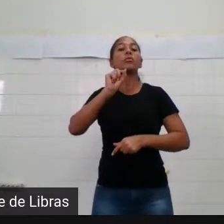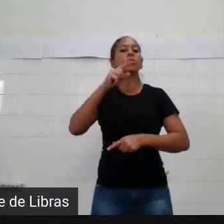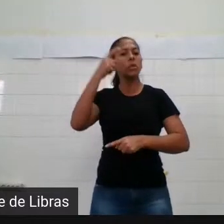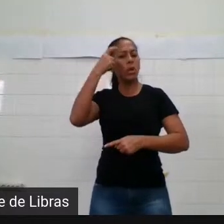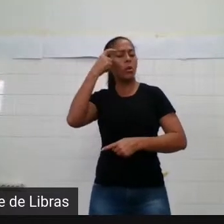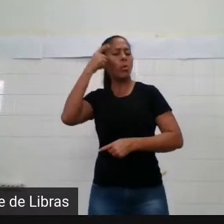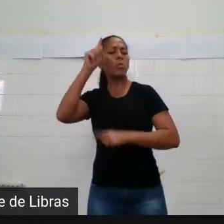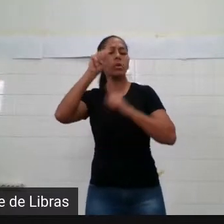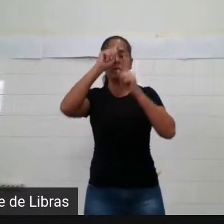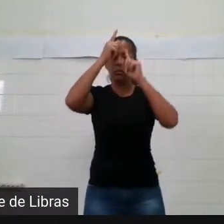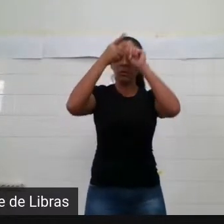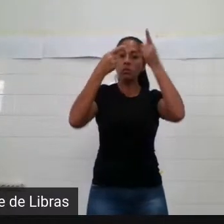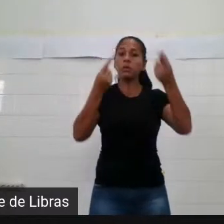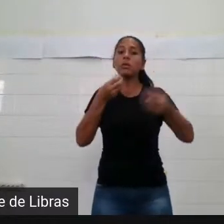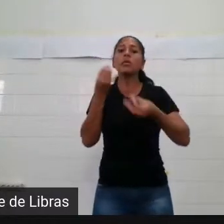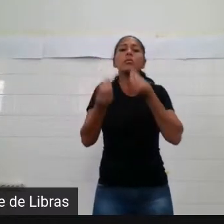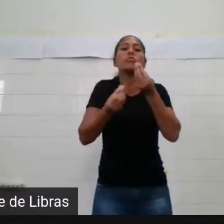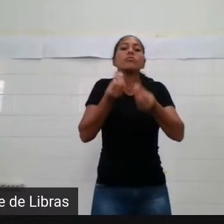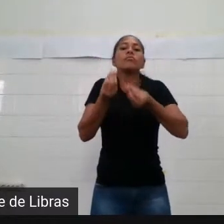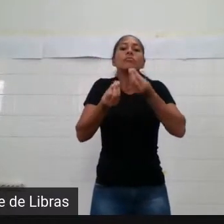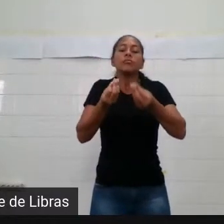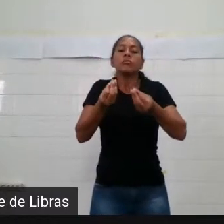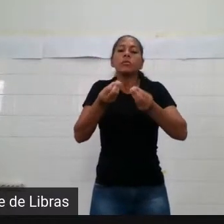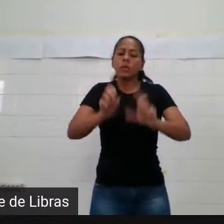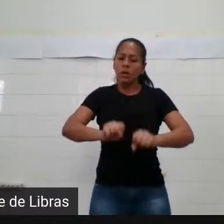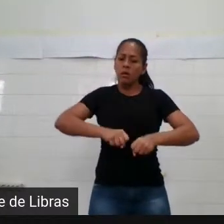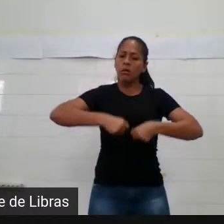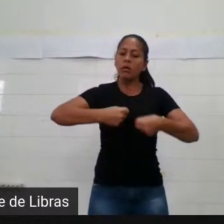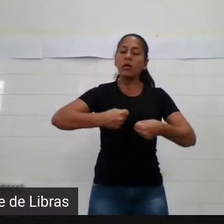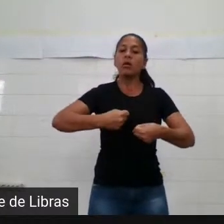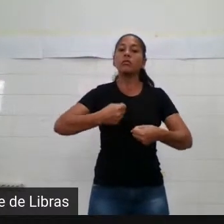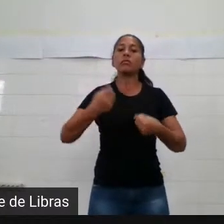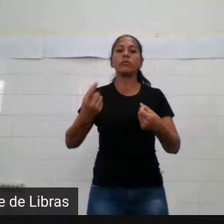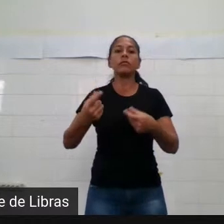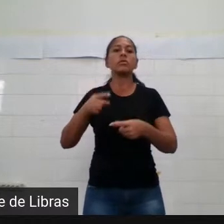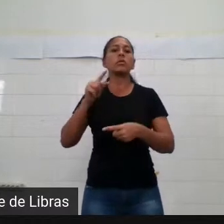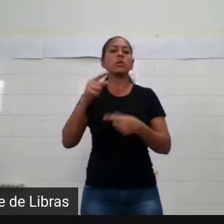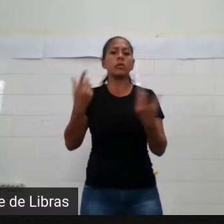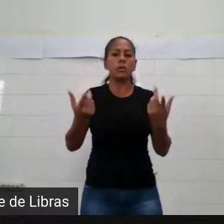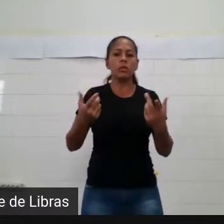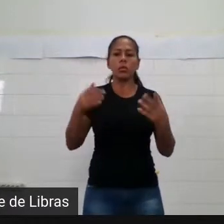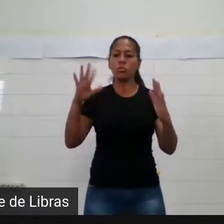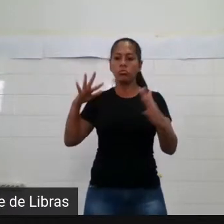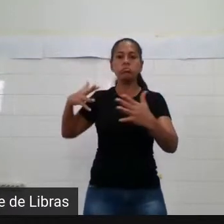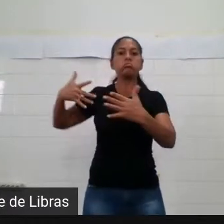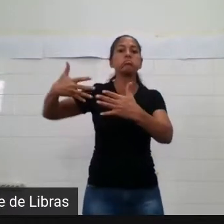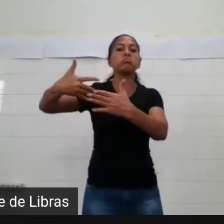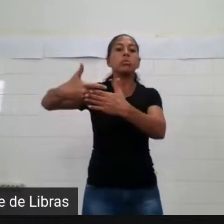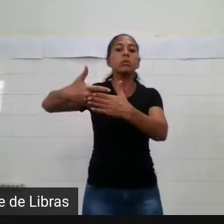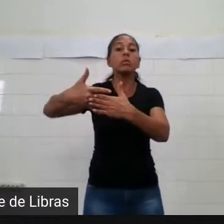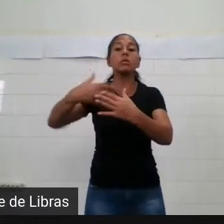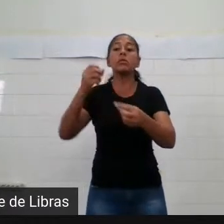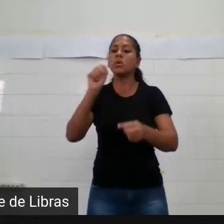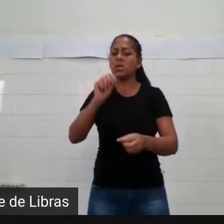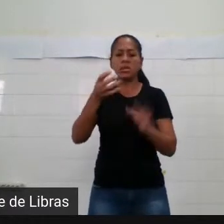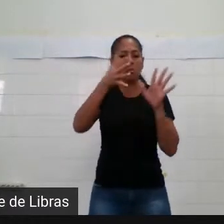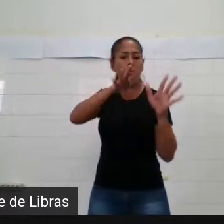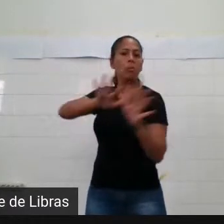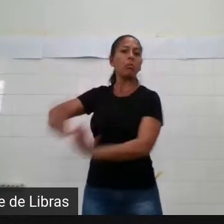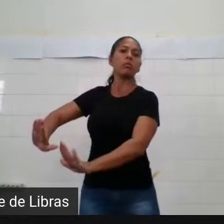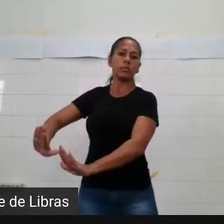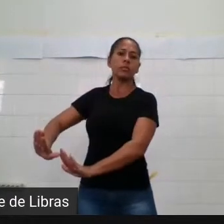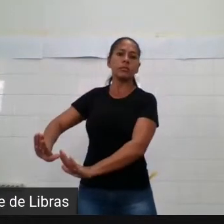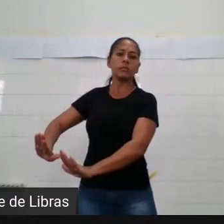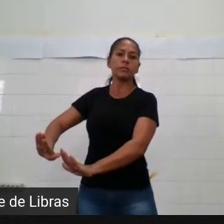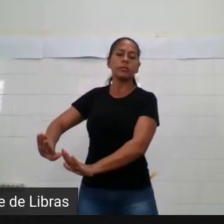nós representamos a força de uma trilha intelectual, de uma tradição que sempre nos negou. Então,